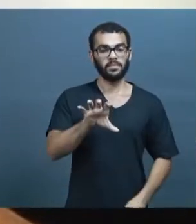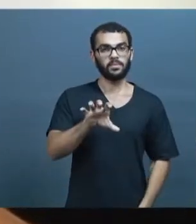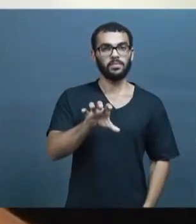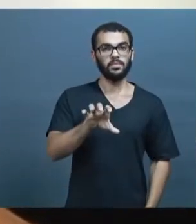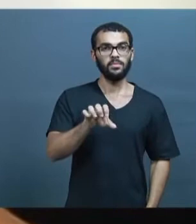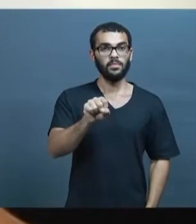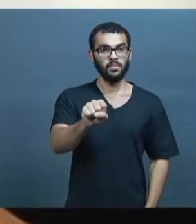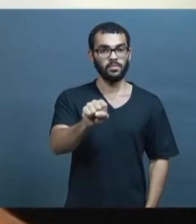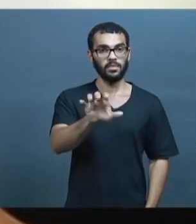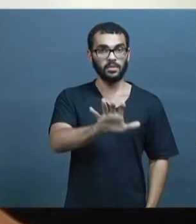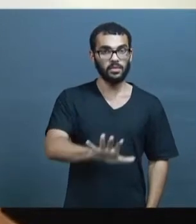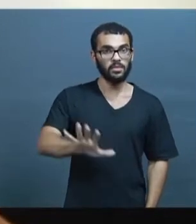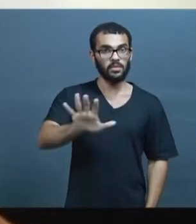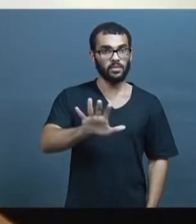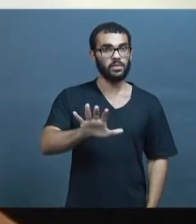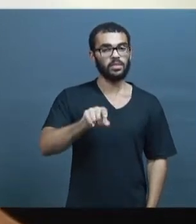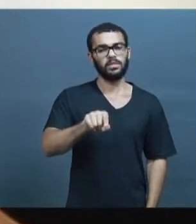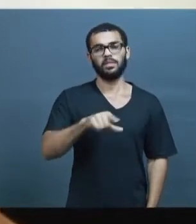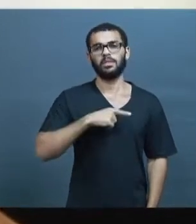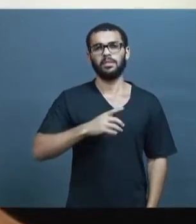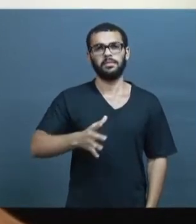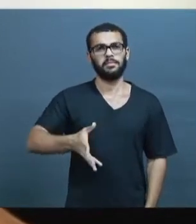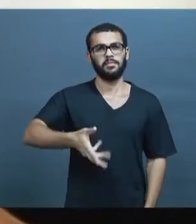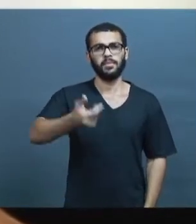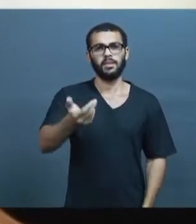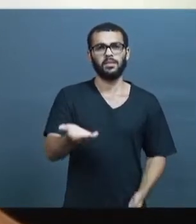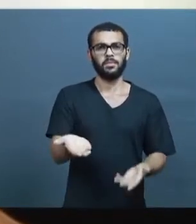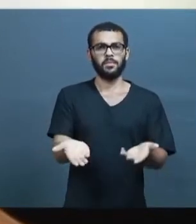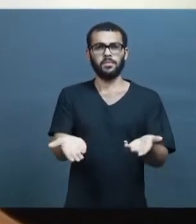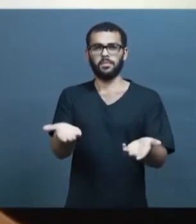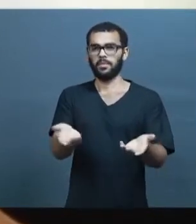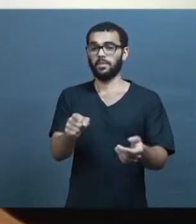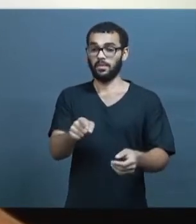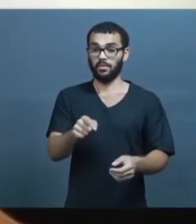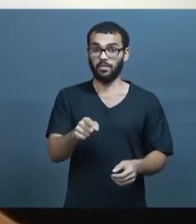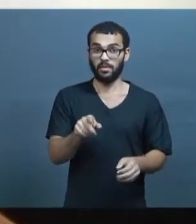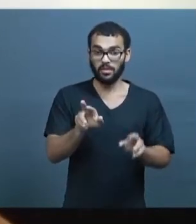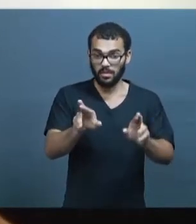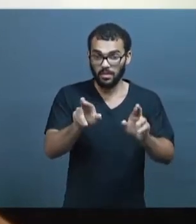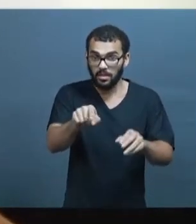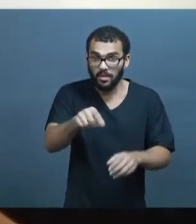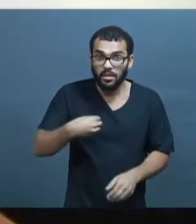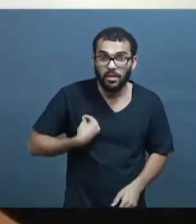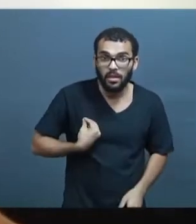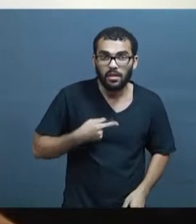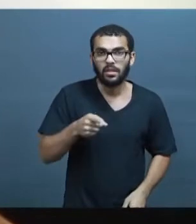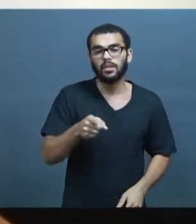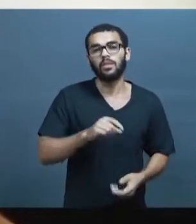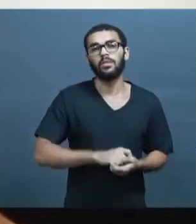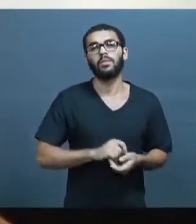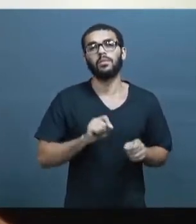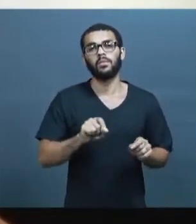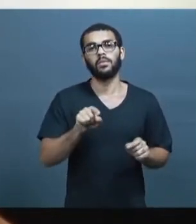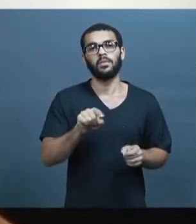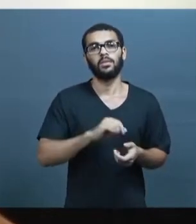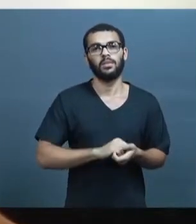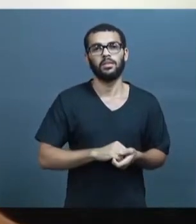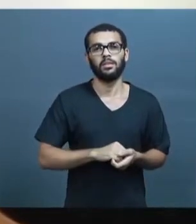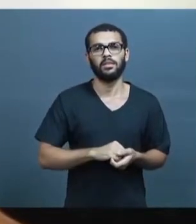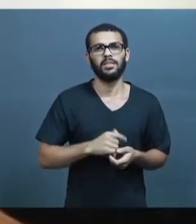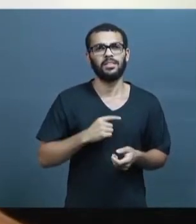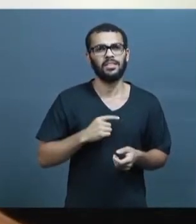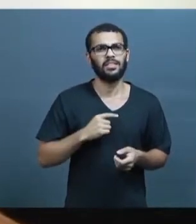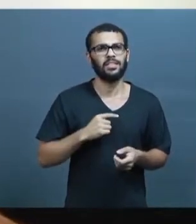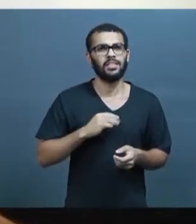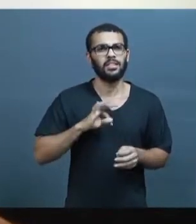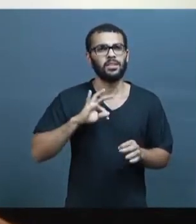a que tem mais equilíbrio. E, portanto, essa estimativa de vida, essa expectativa de vida, ela é a somatória de